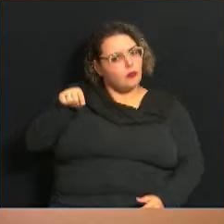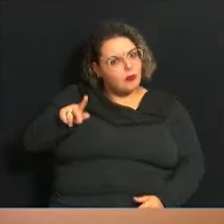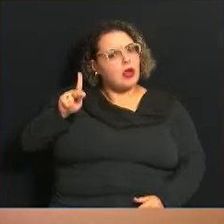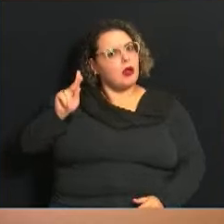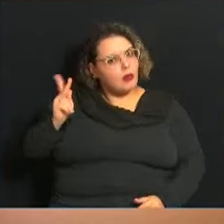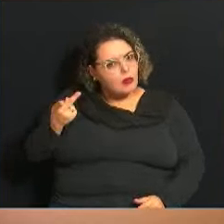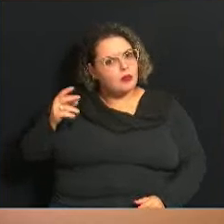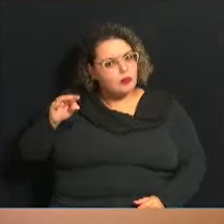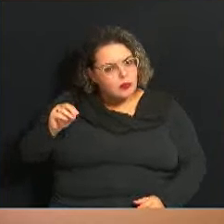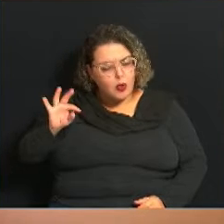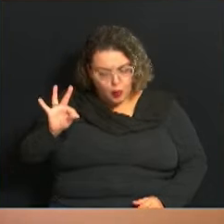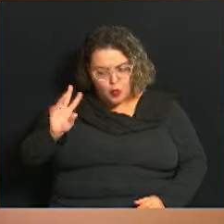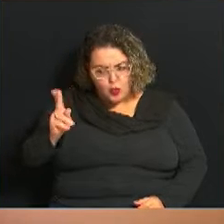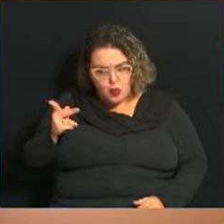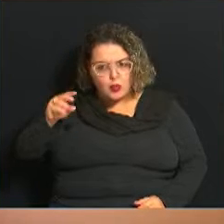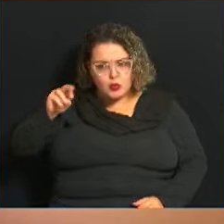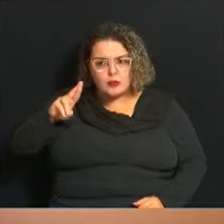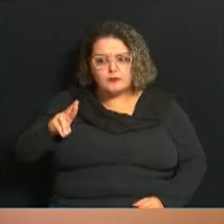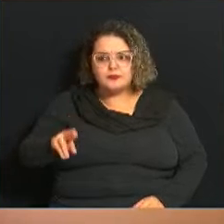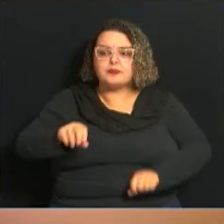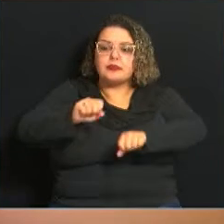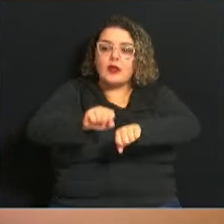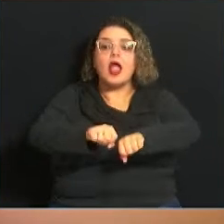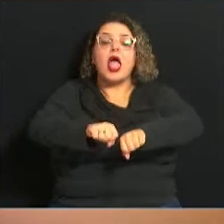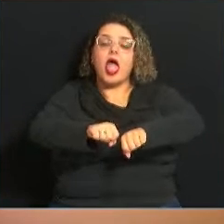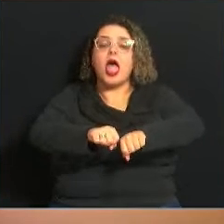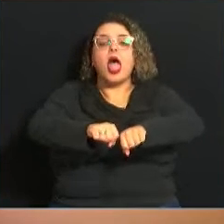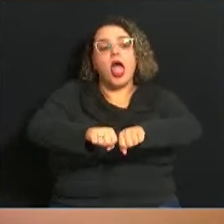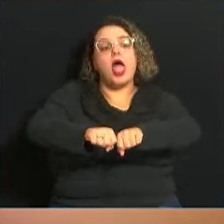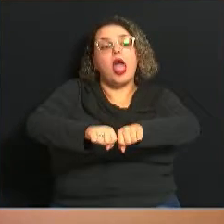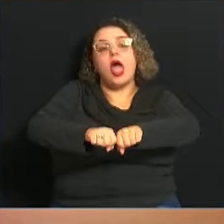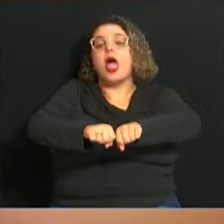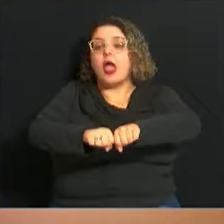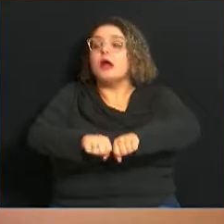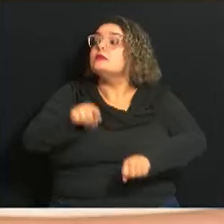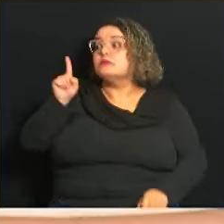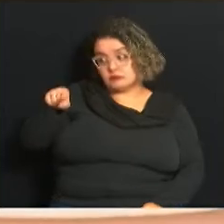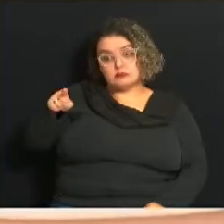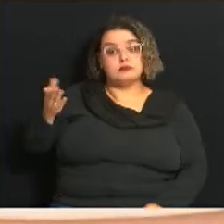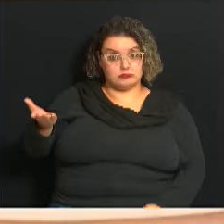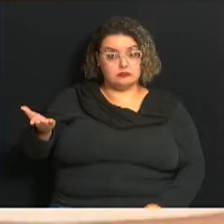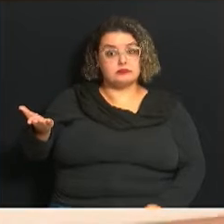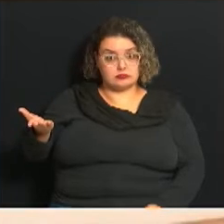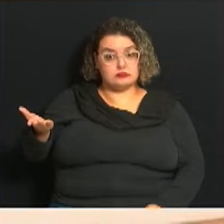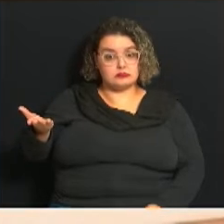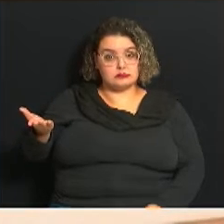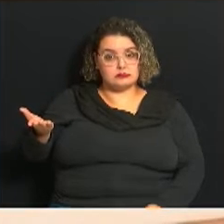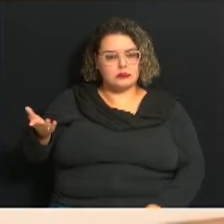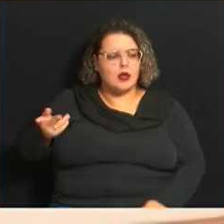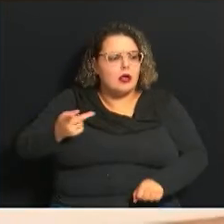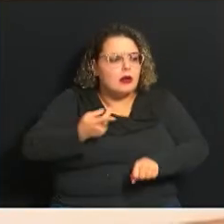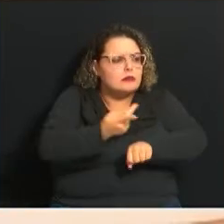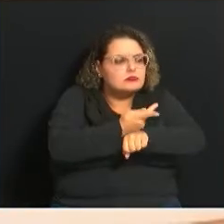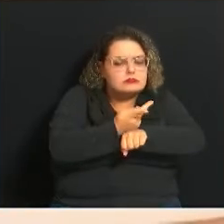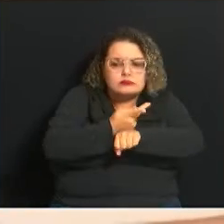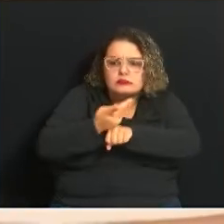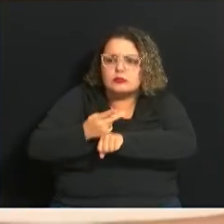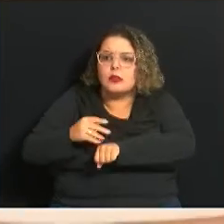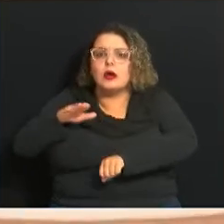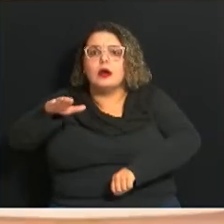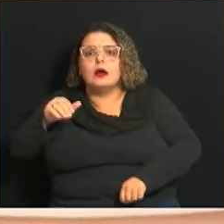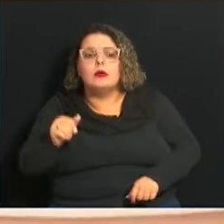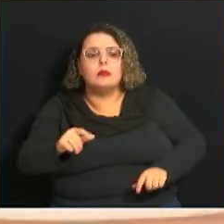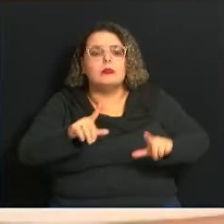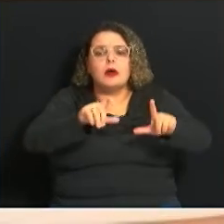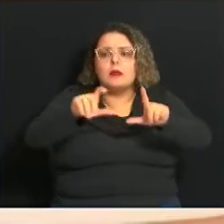verificamos, ele sempre deitado com a linguinha de fora. Eu falei, é ele mesmo. E aí começamos atrás de pistas, né? Chamar a pessoa que postou, aí